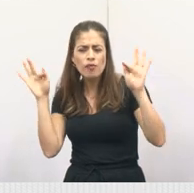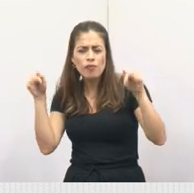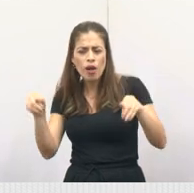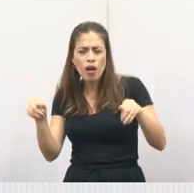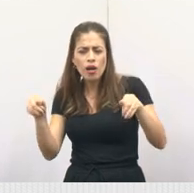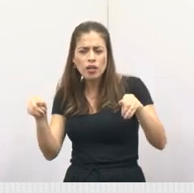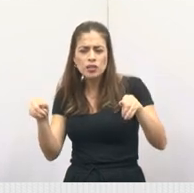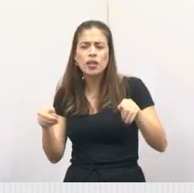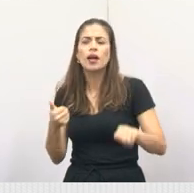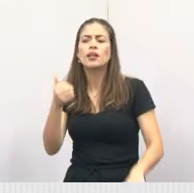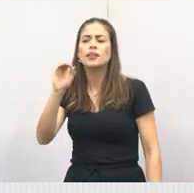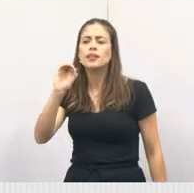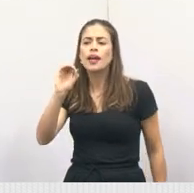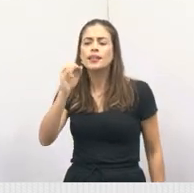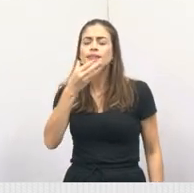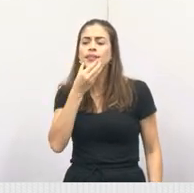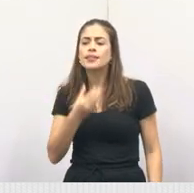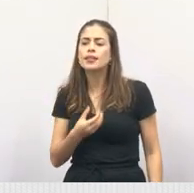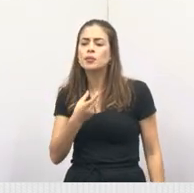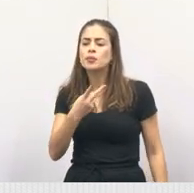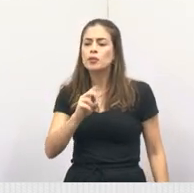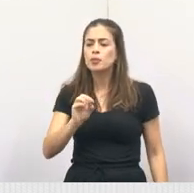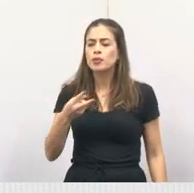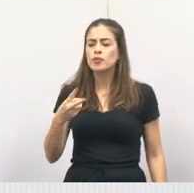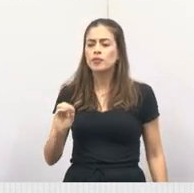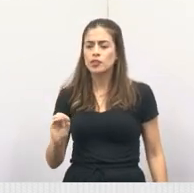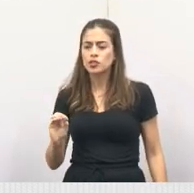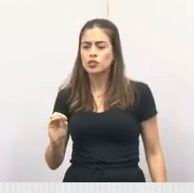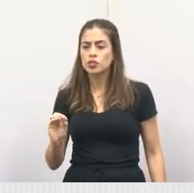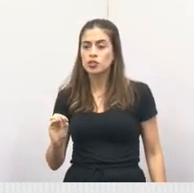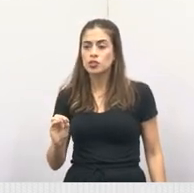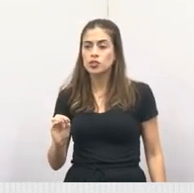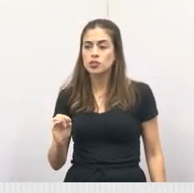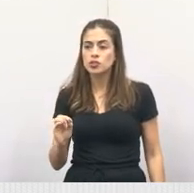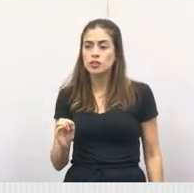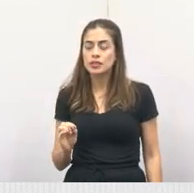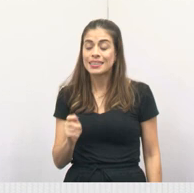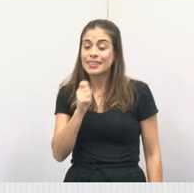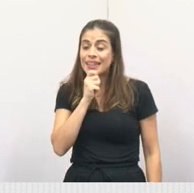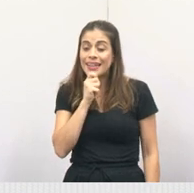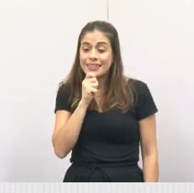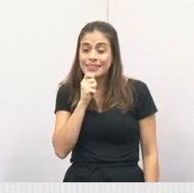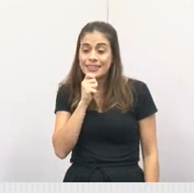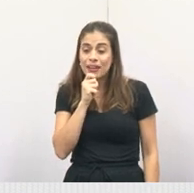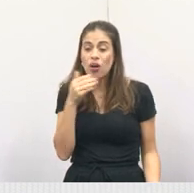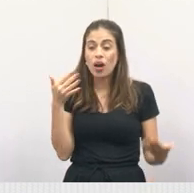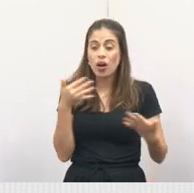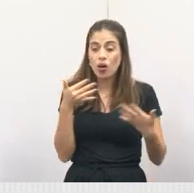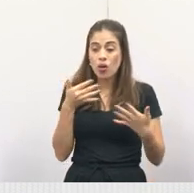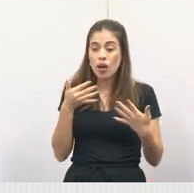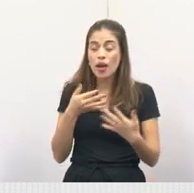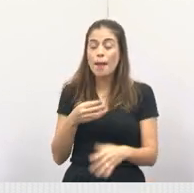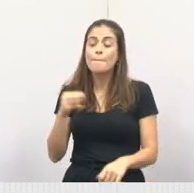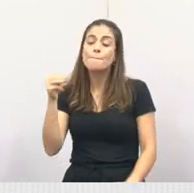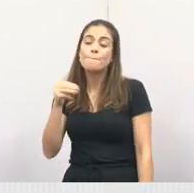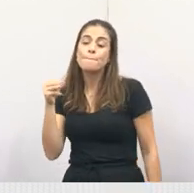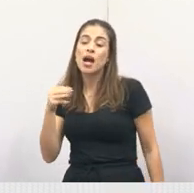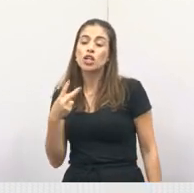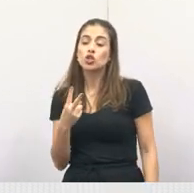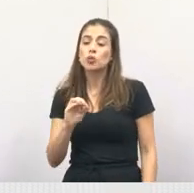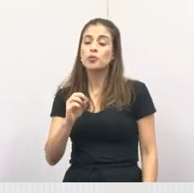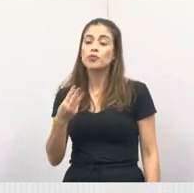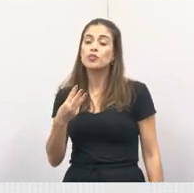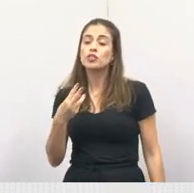em 10/12 de 2020 nós estamos em março de 2023 ou seja